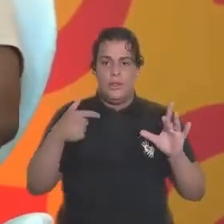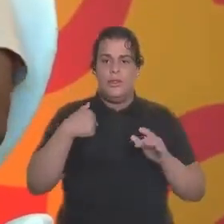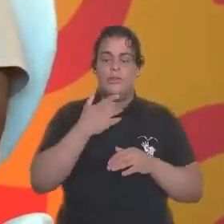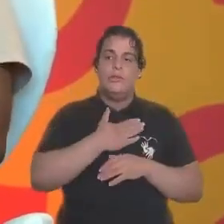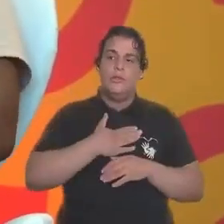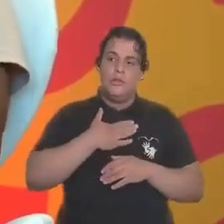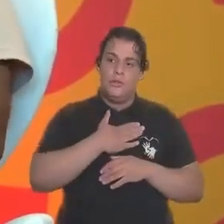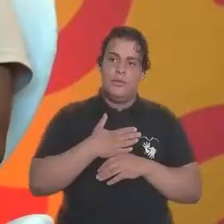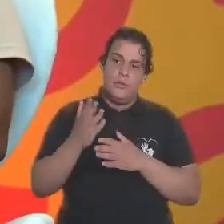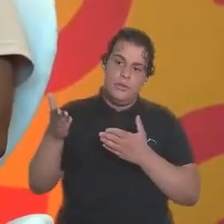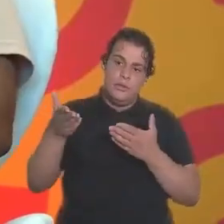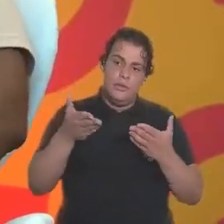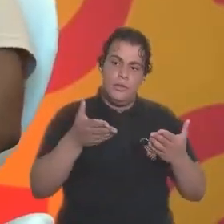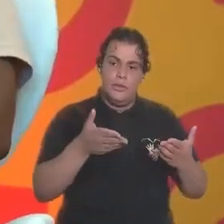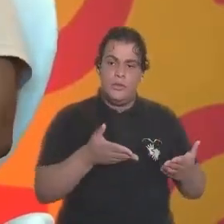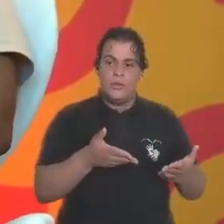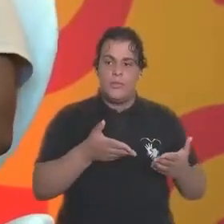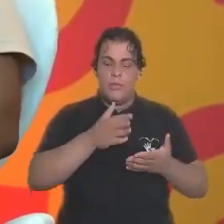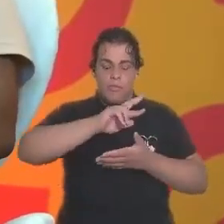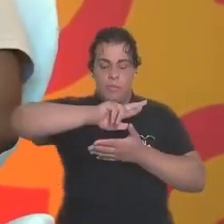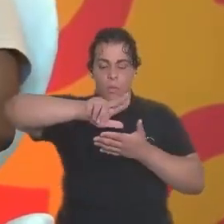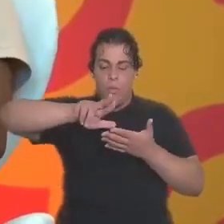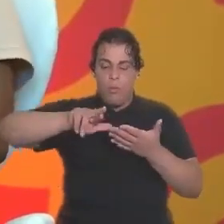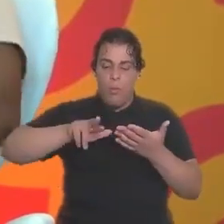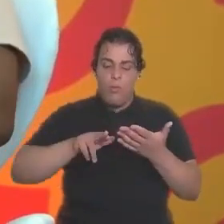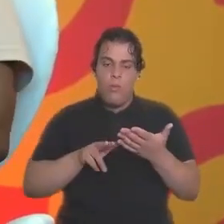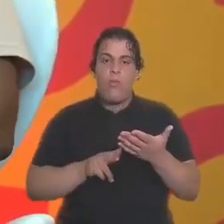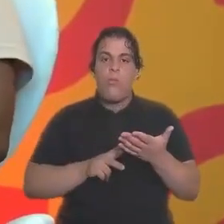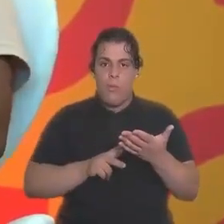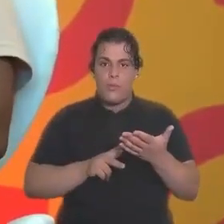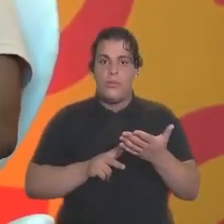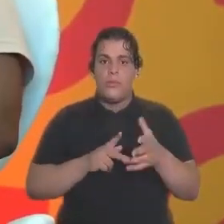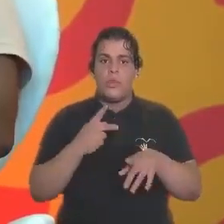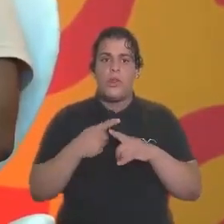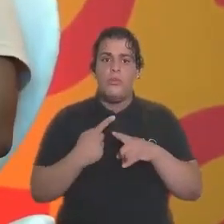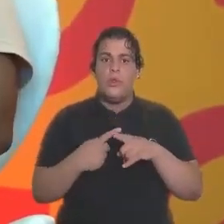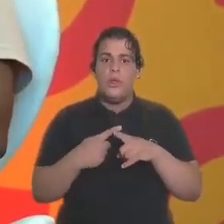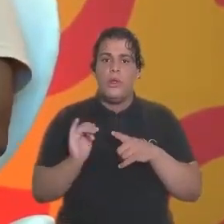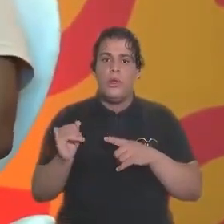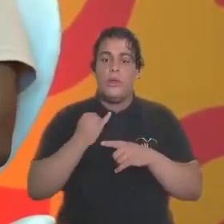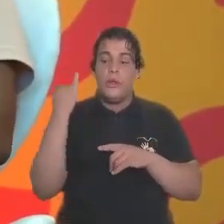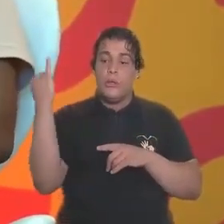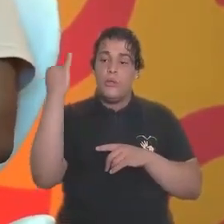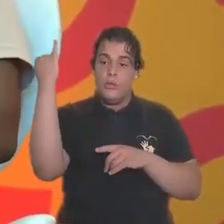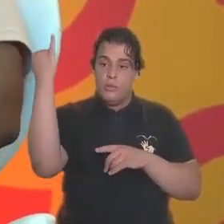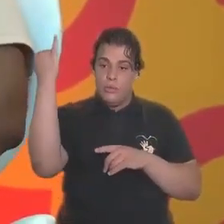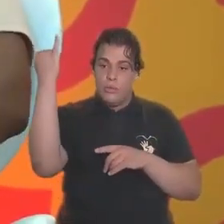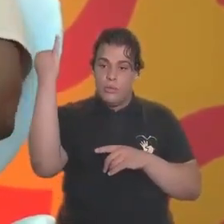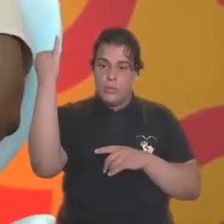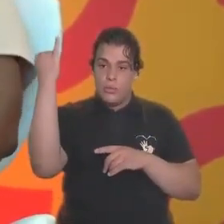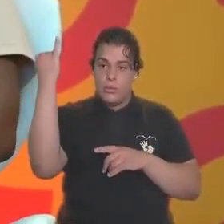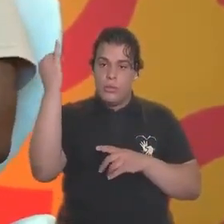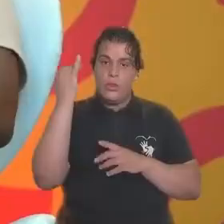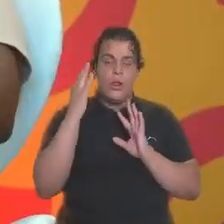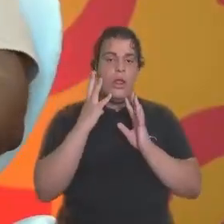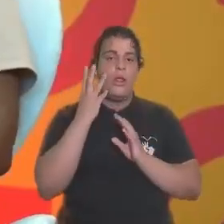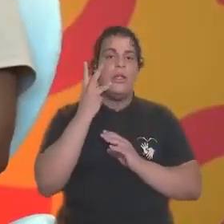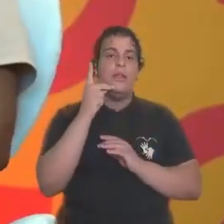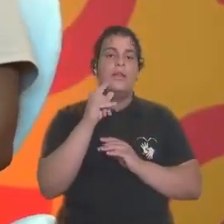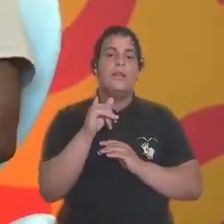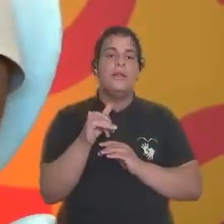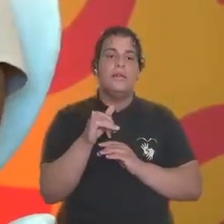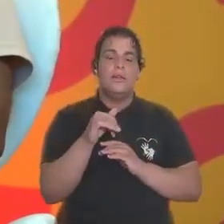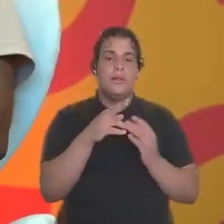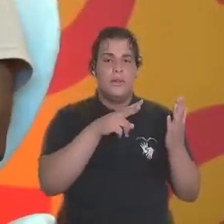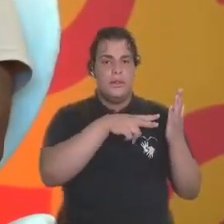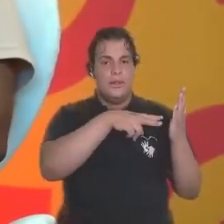sempre gosto de trazer um pouco de diversidade, né, porque é muito importante que todas as crianças se